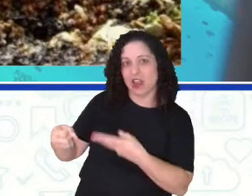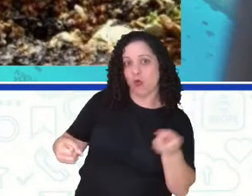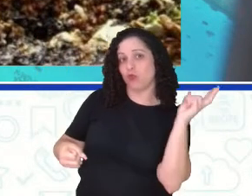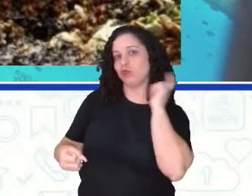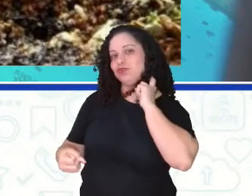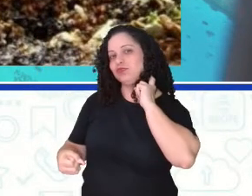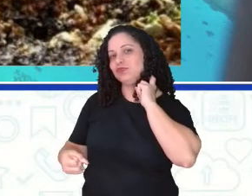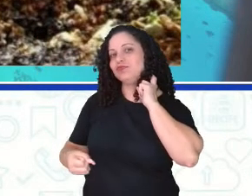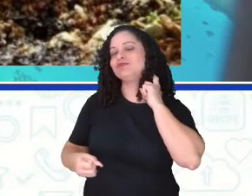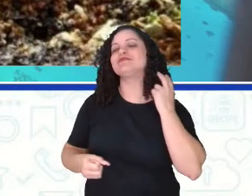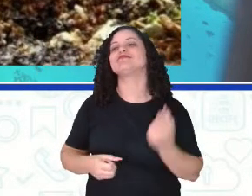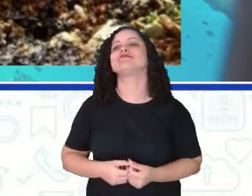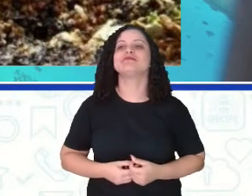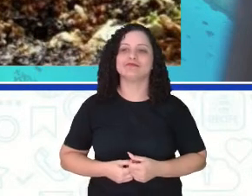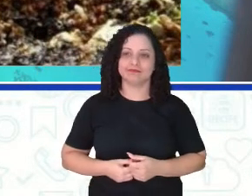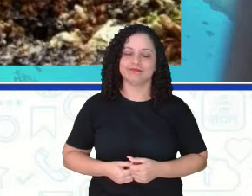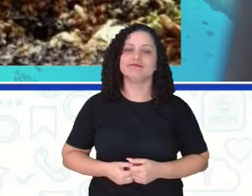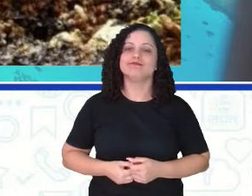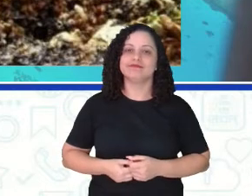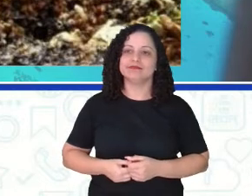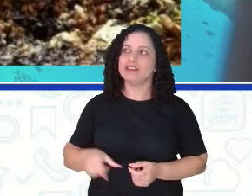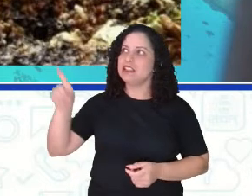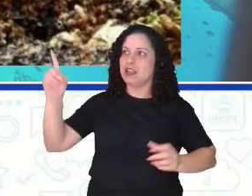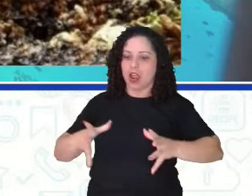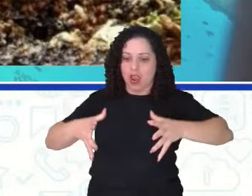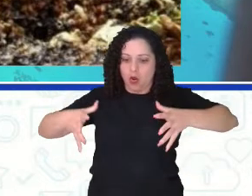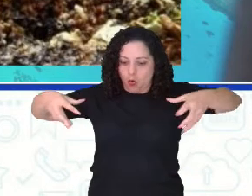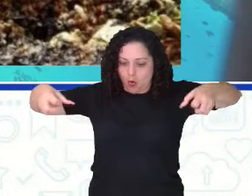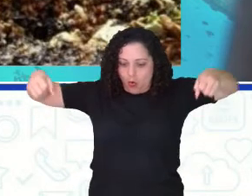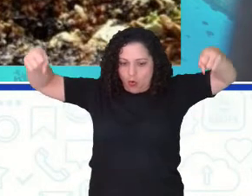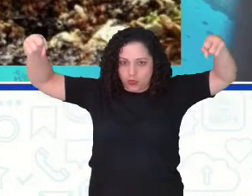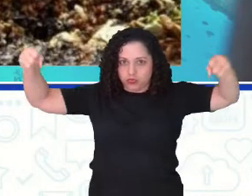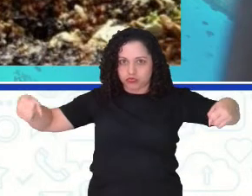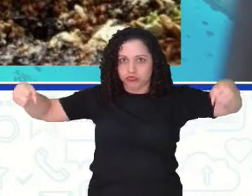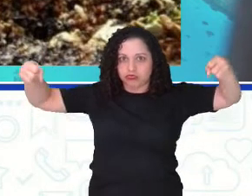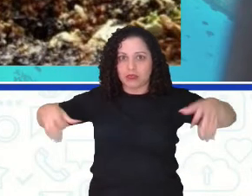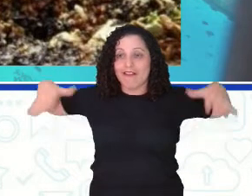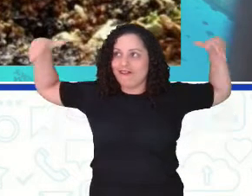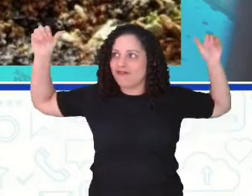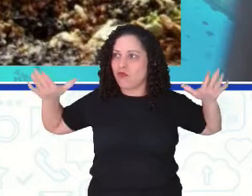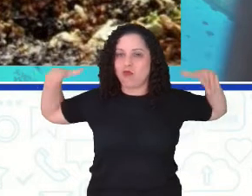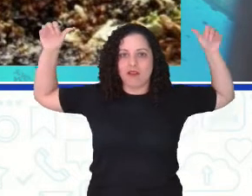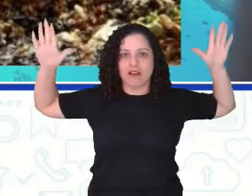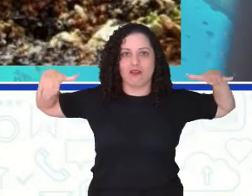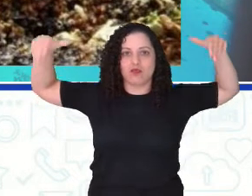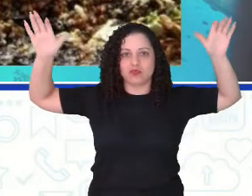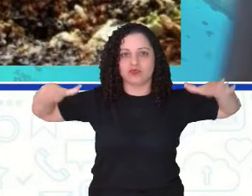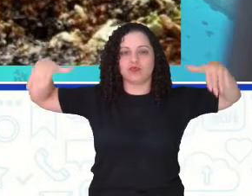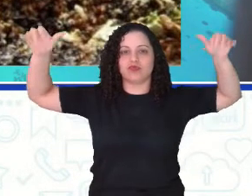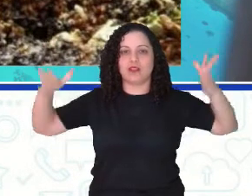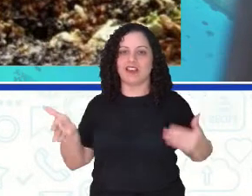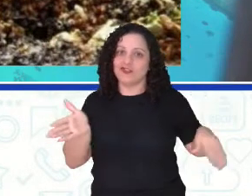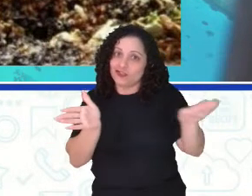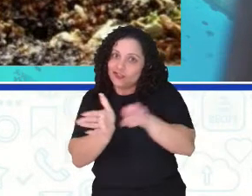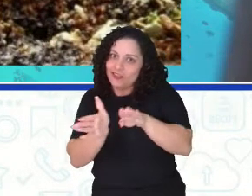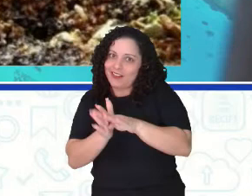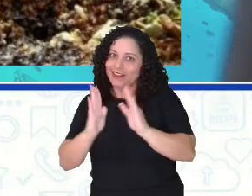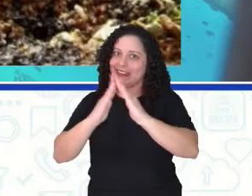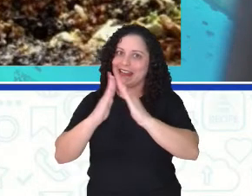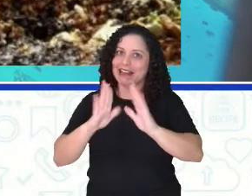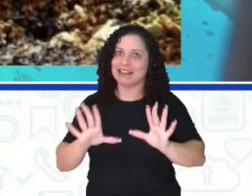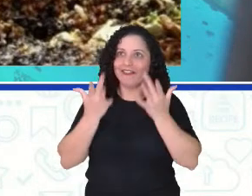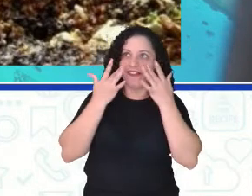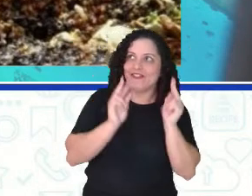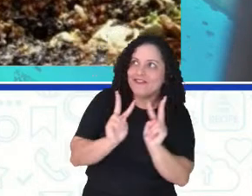né? E é bem grande, né? Um morcego, então esse bicho está voando por aí, né? Pode você chegar em casa e tá um morceguinho